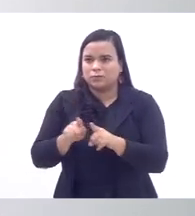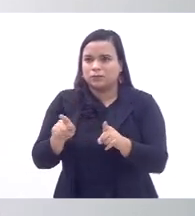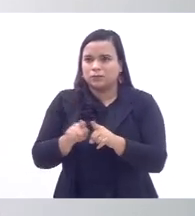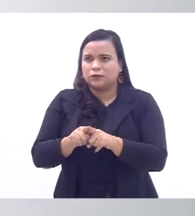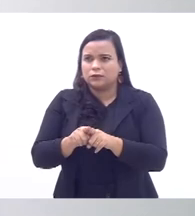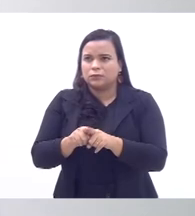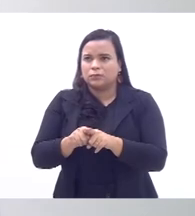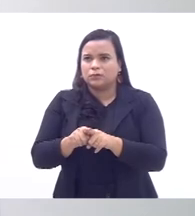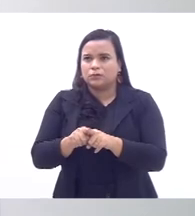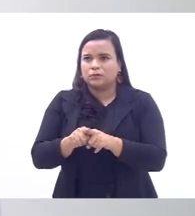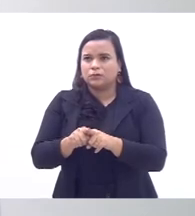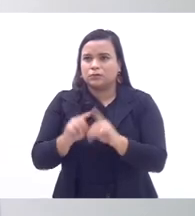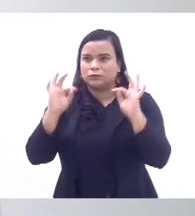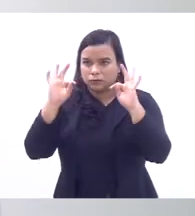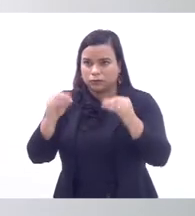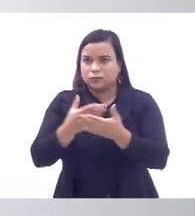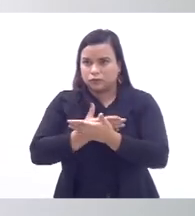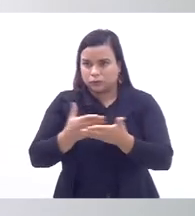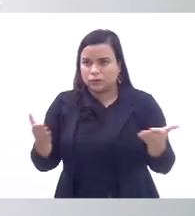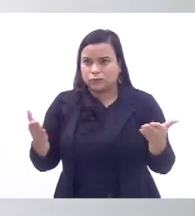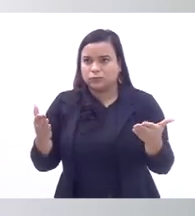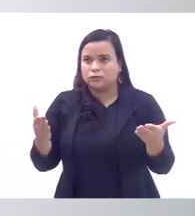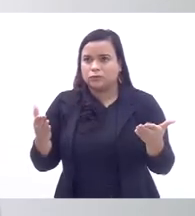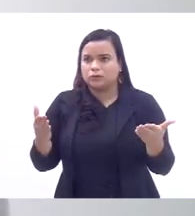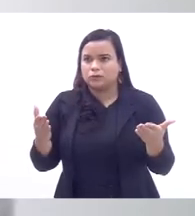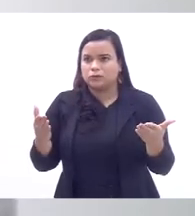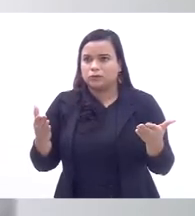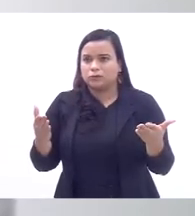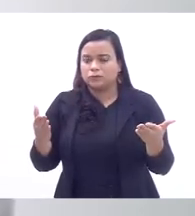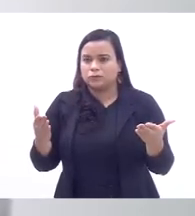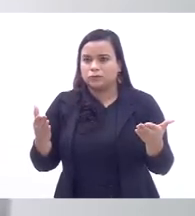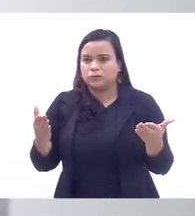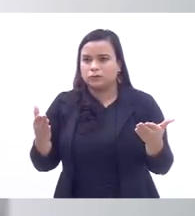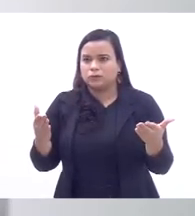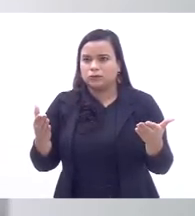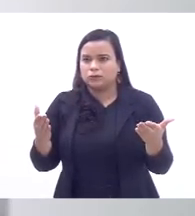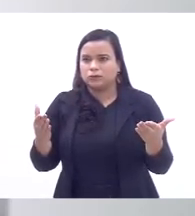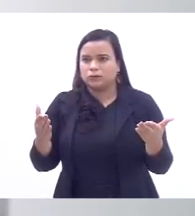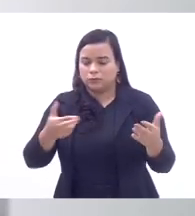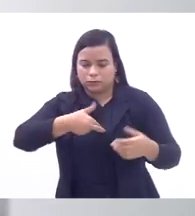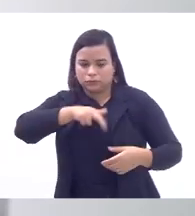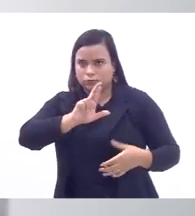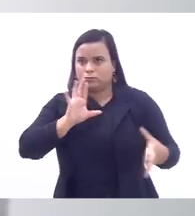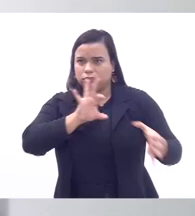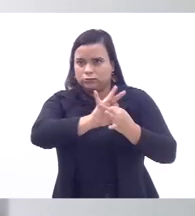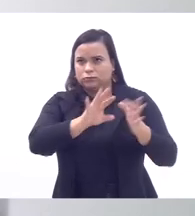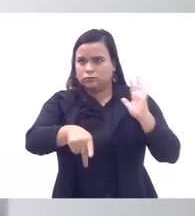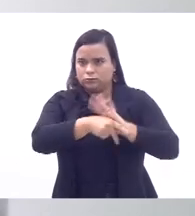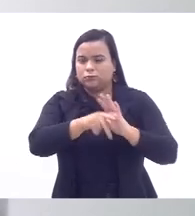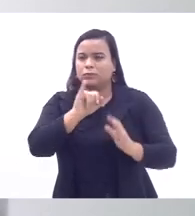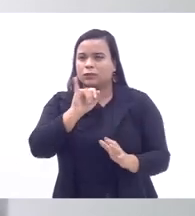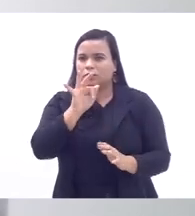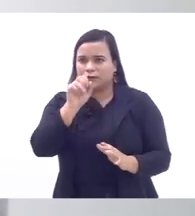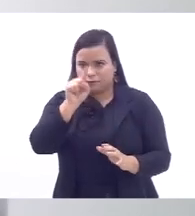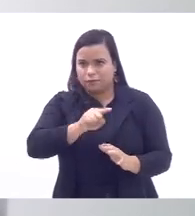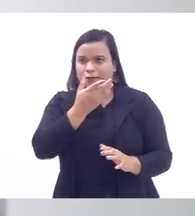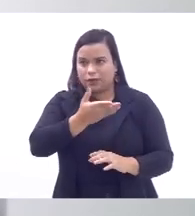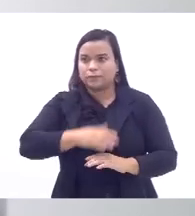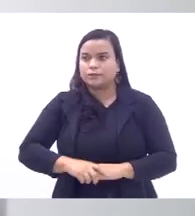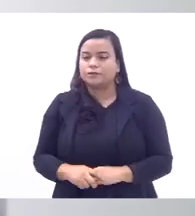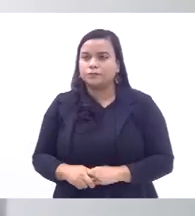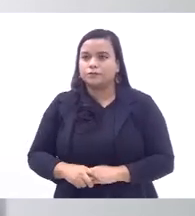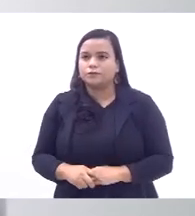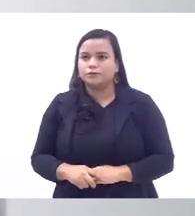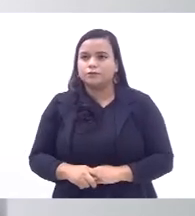eniyan todo mundo ti won sin Ifá ki kutua Ifá. Ifá Nigeria.